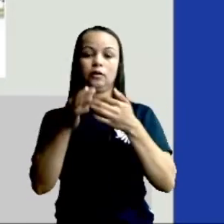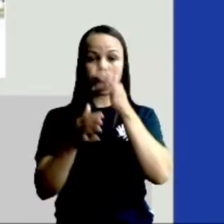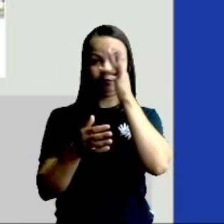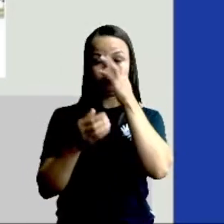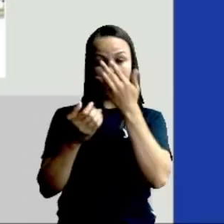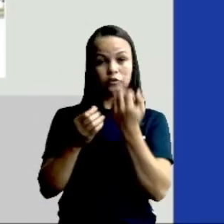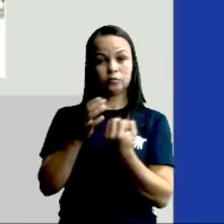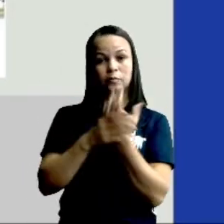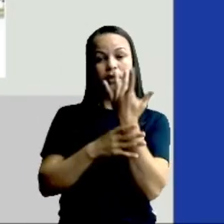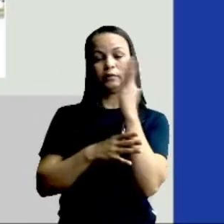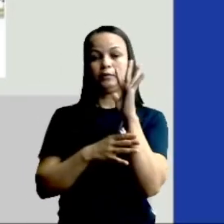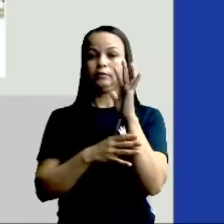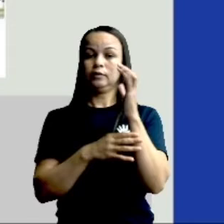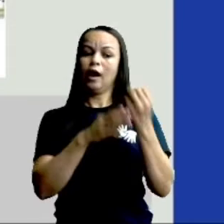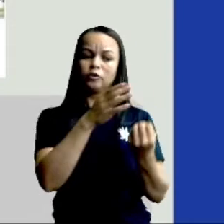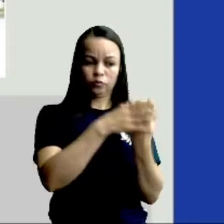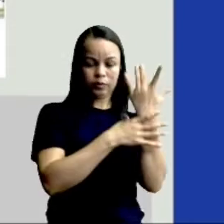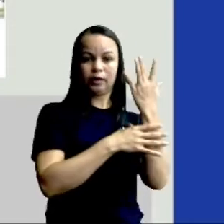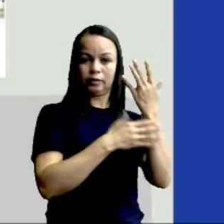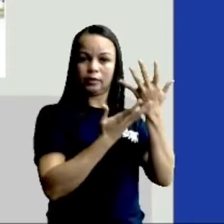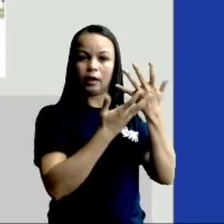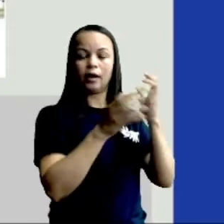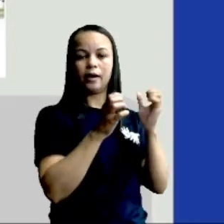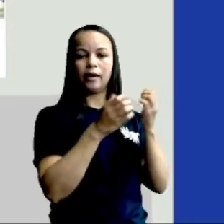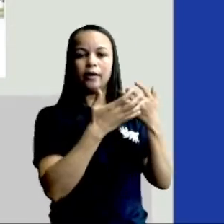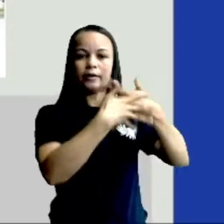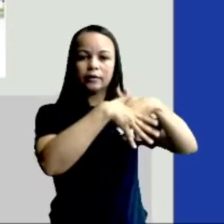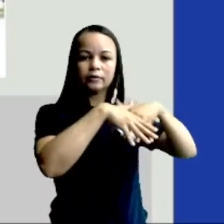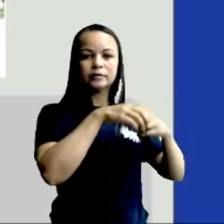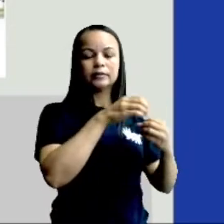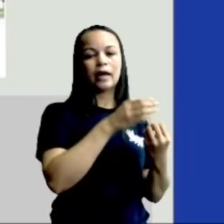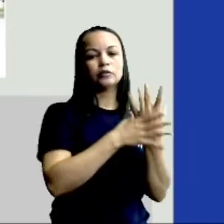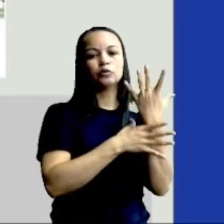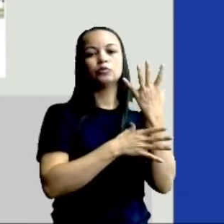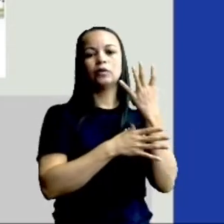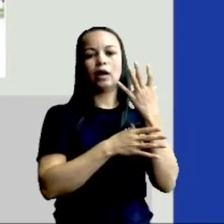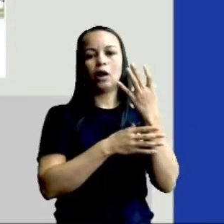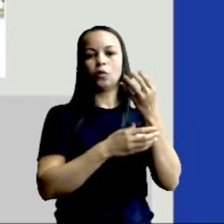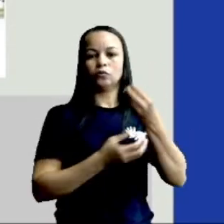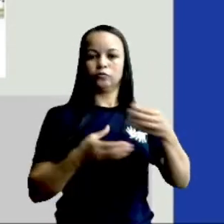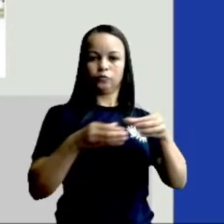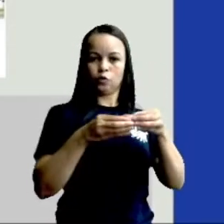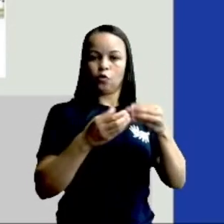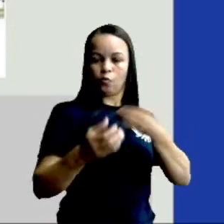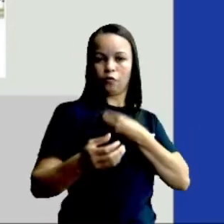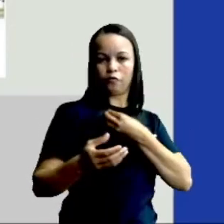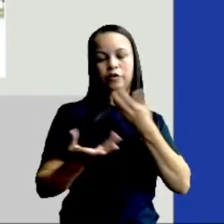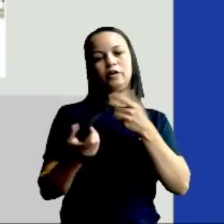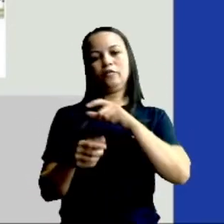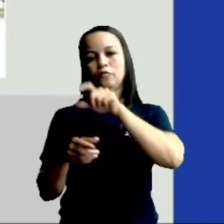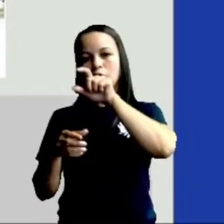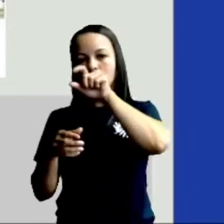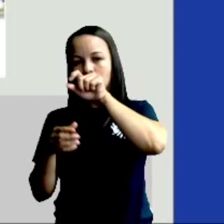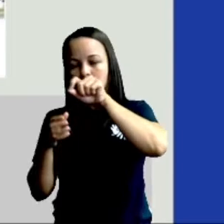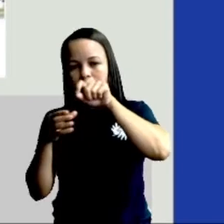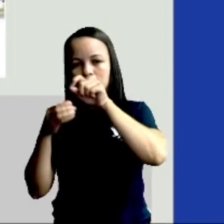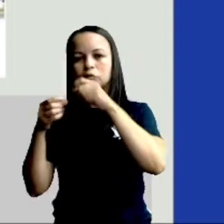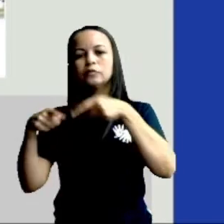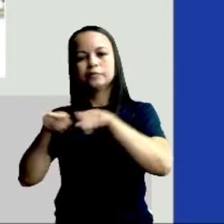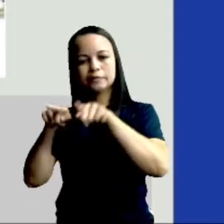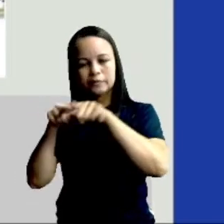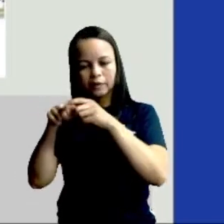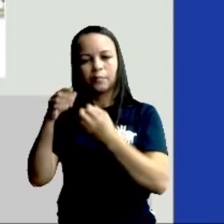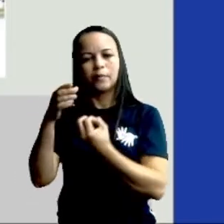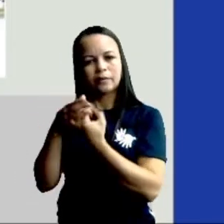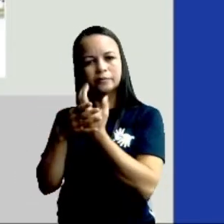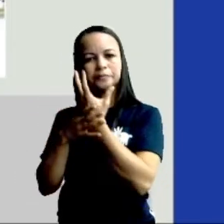flores. A flor é um ser vivo e ele também é um ser vivo. Tá? O martim pescador, esse pássaro aí, o nome